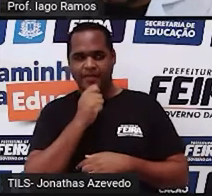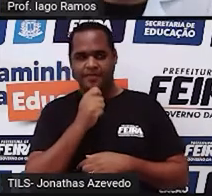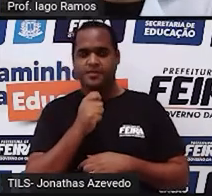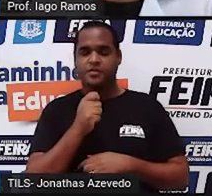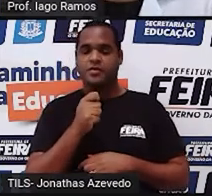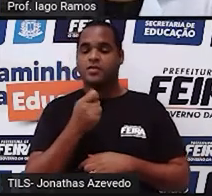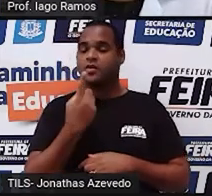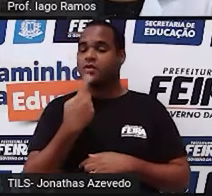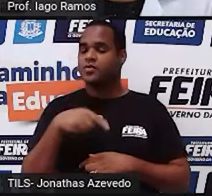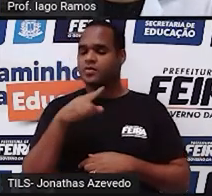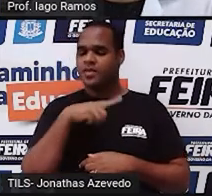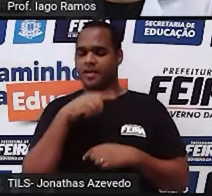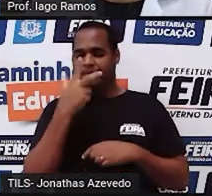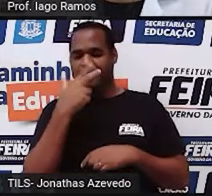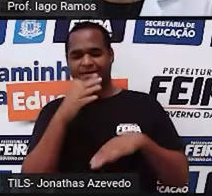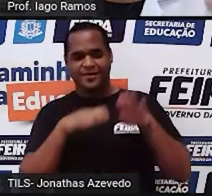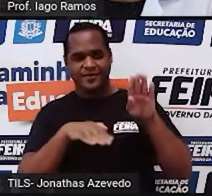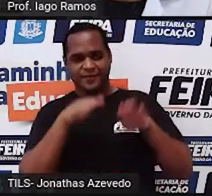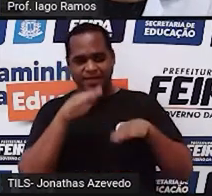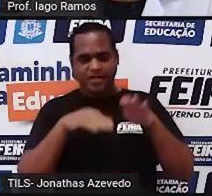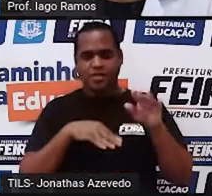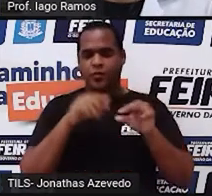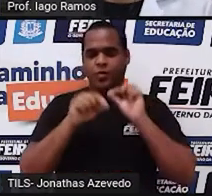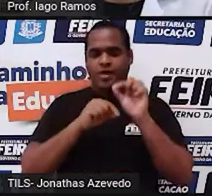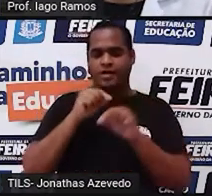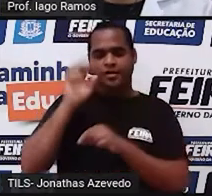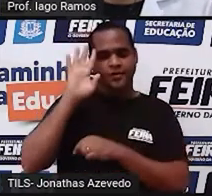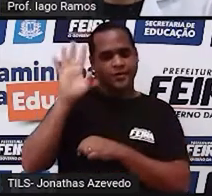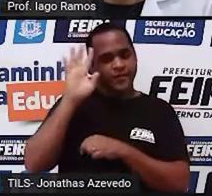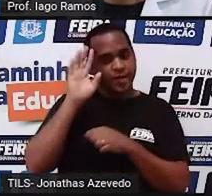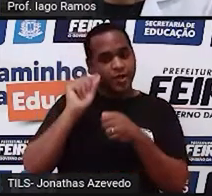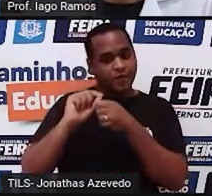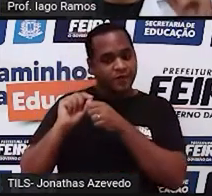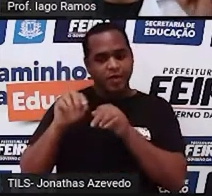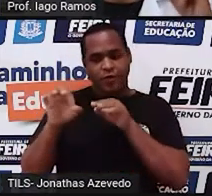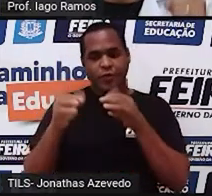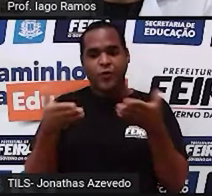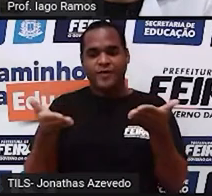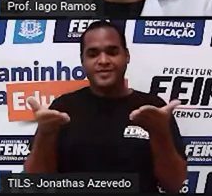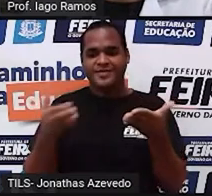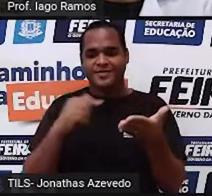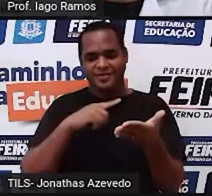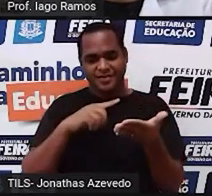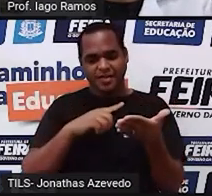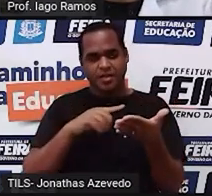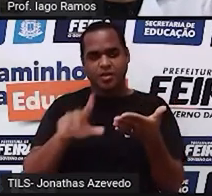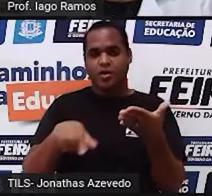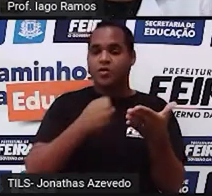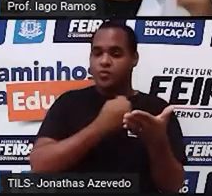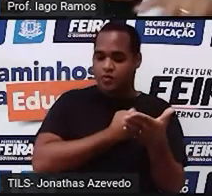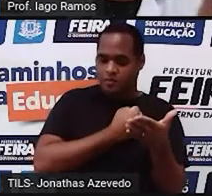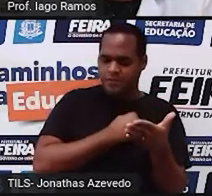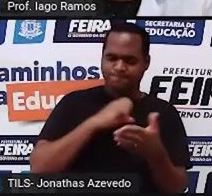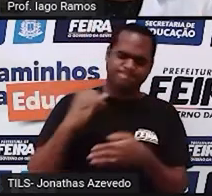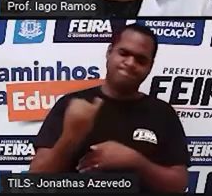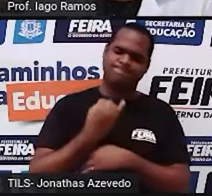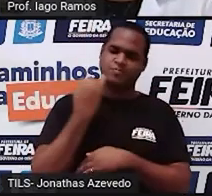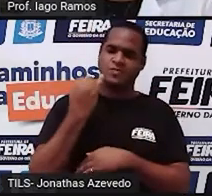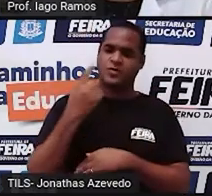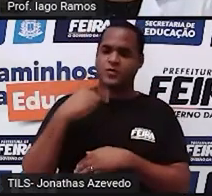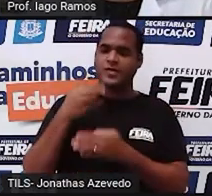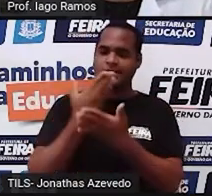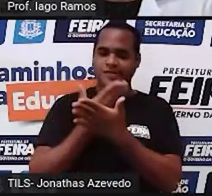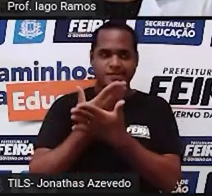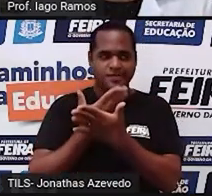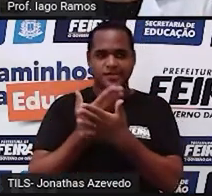a gente talvez não fizesse nada do que a gente faz hoje né o número é uma coisa muito importante é por isso que a gente